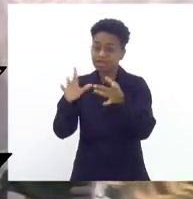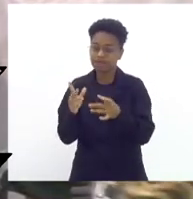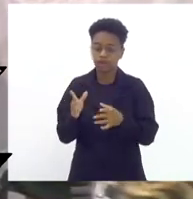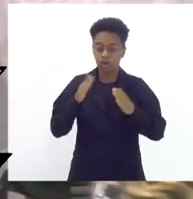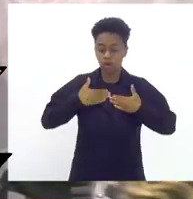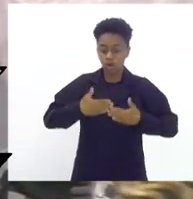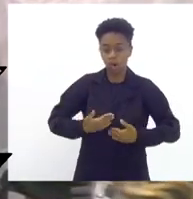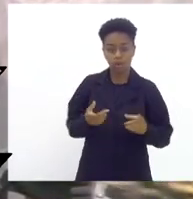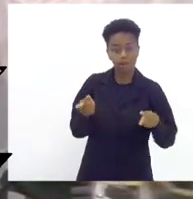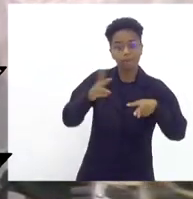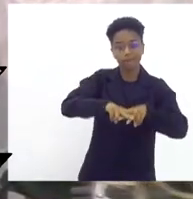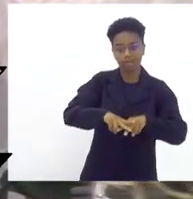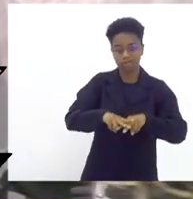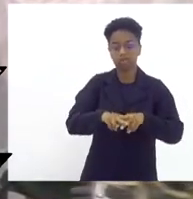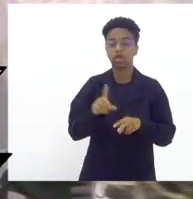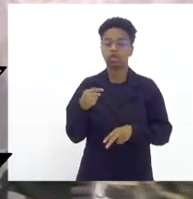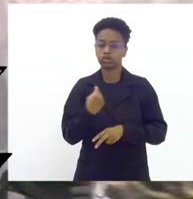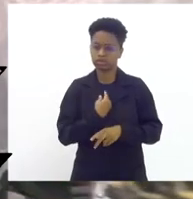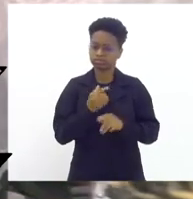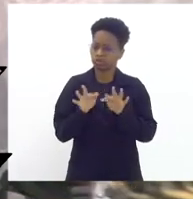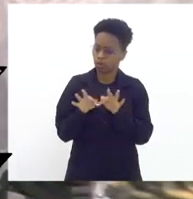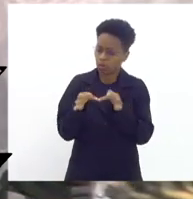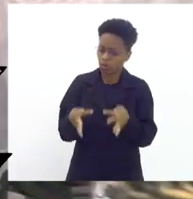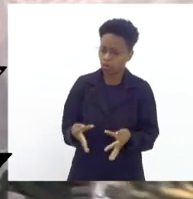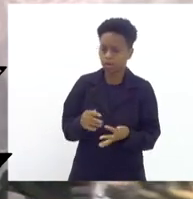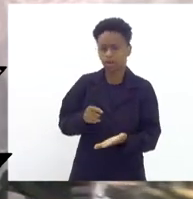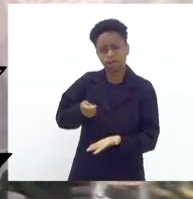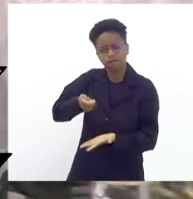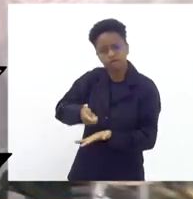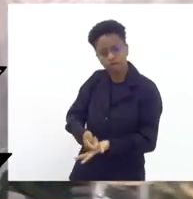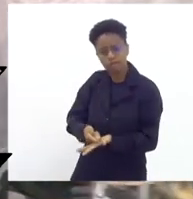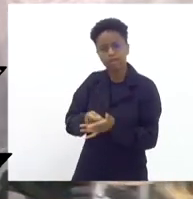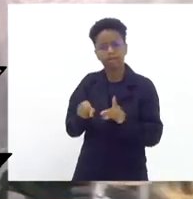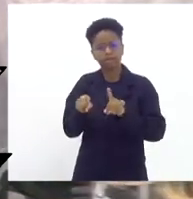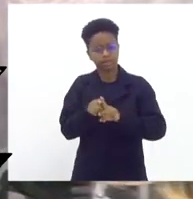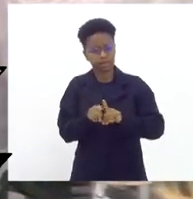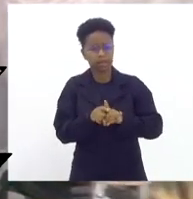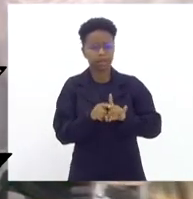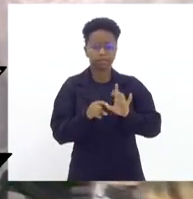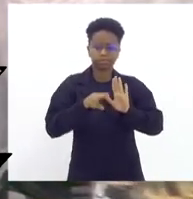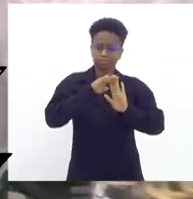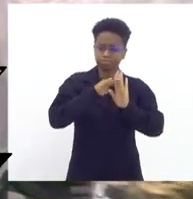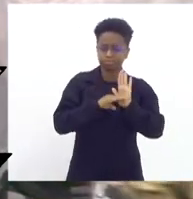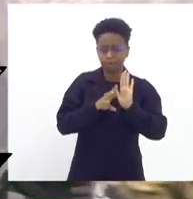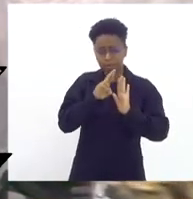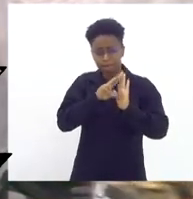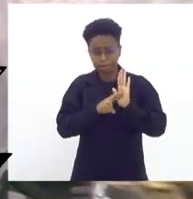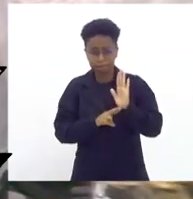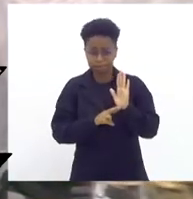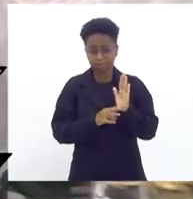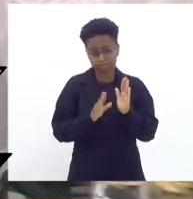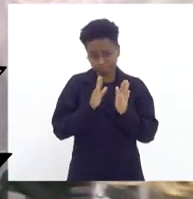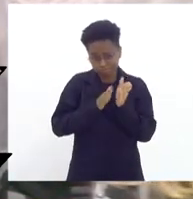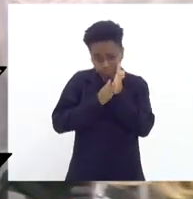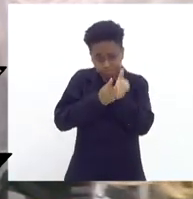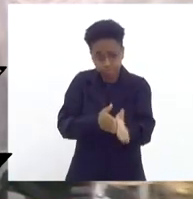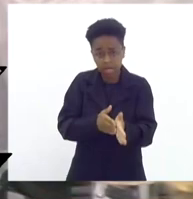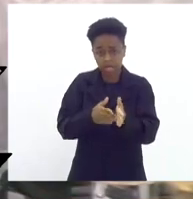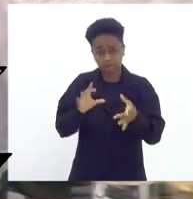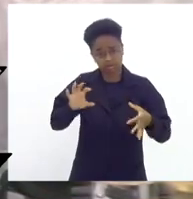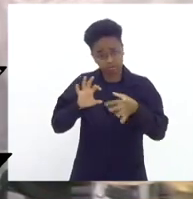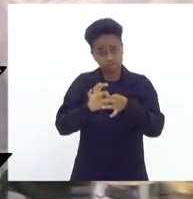o nosso mandato com humildade firmeza e princípios um parceiro no congresso nacional para